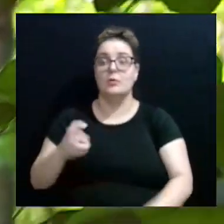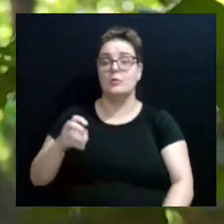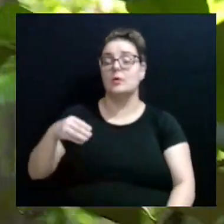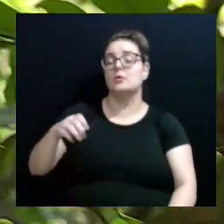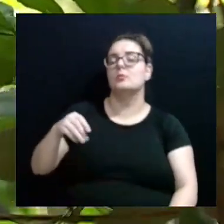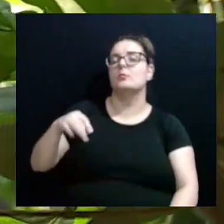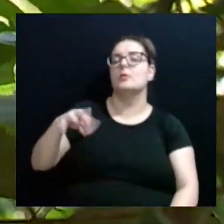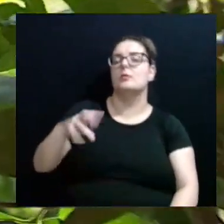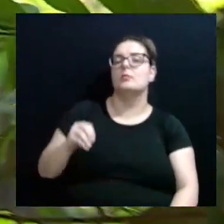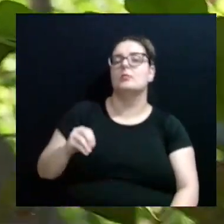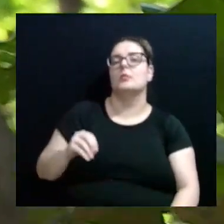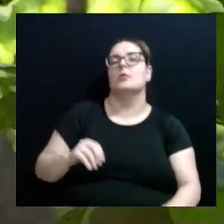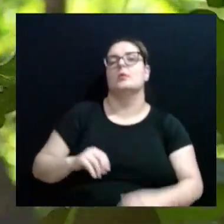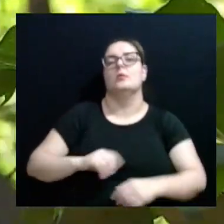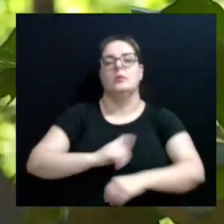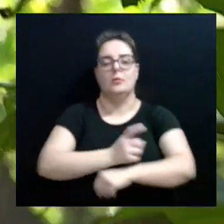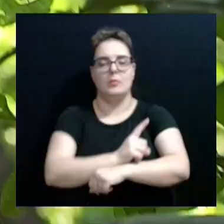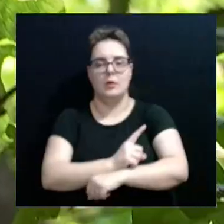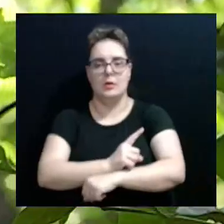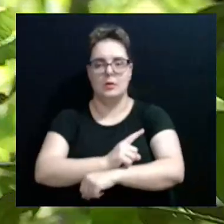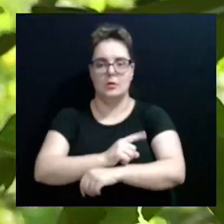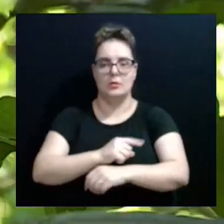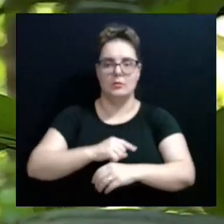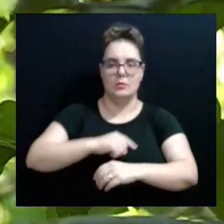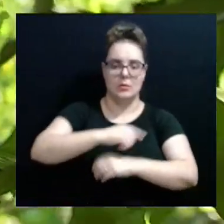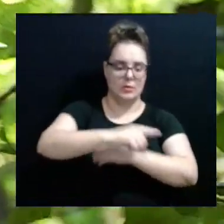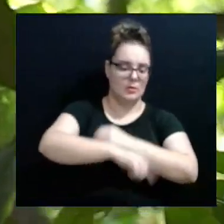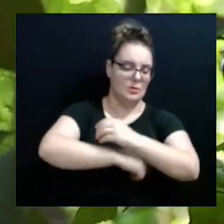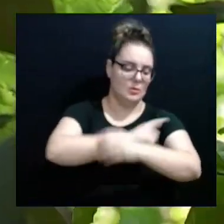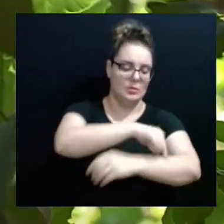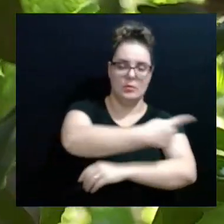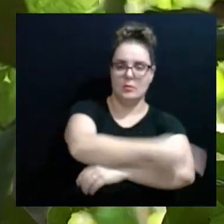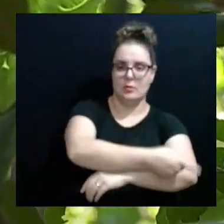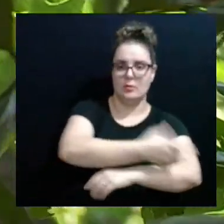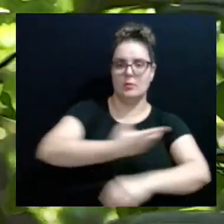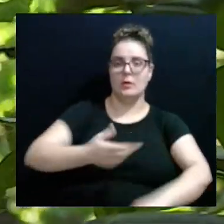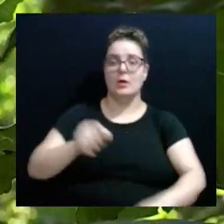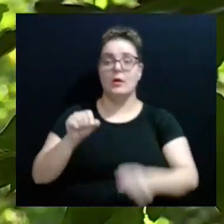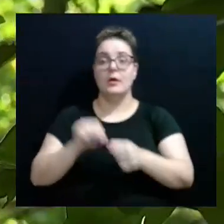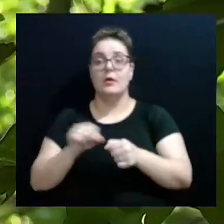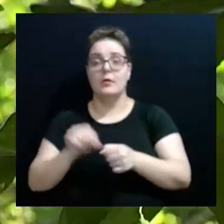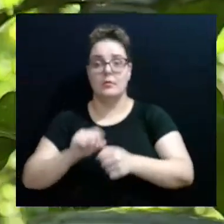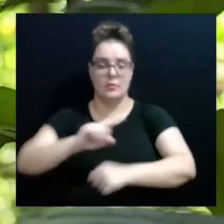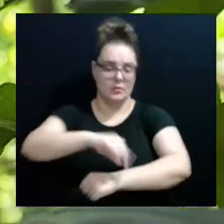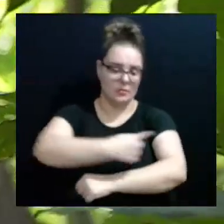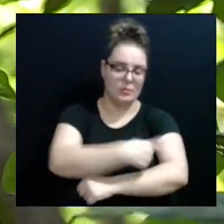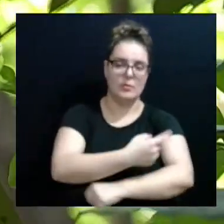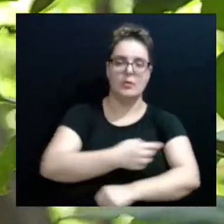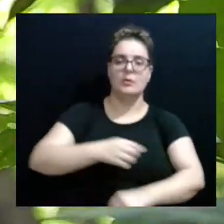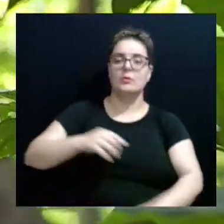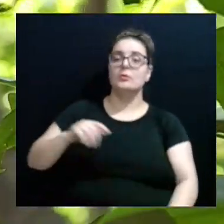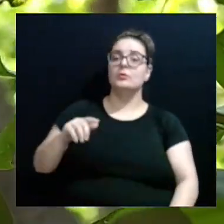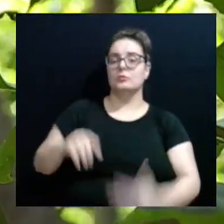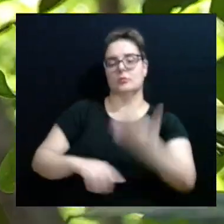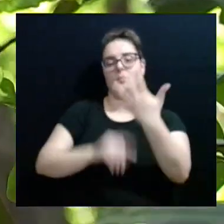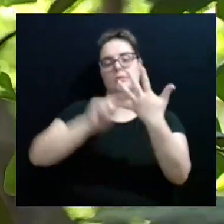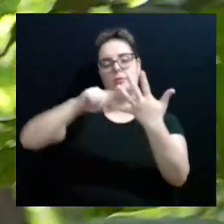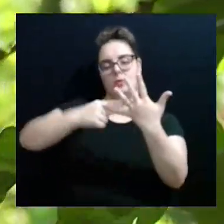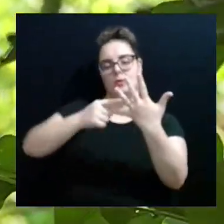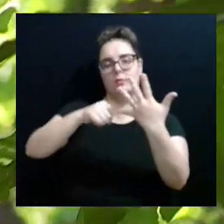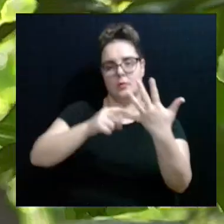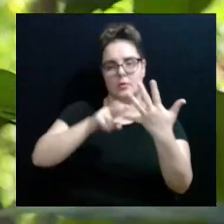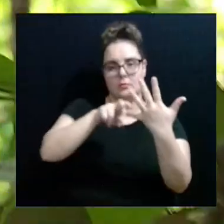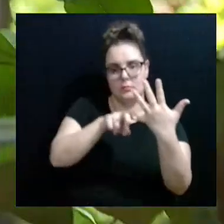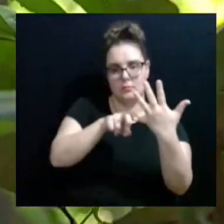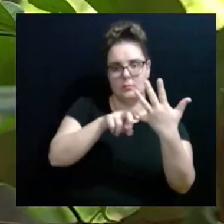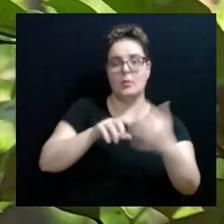ela enrola no nosso braço, por exemplo, ela é feita para enrolar nos galhos, né? Ou para ajudar no